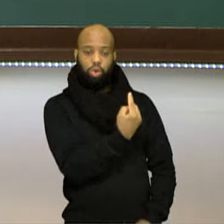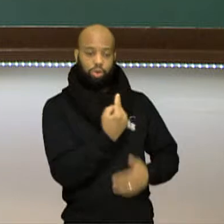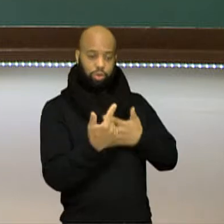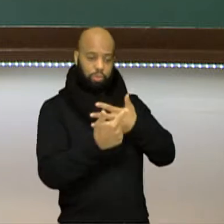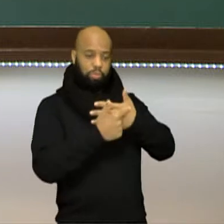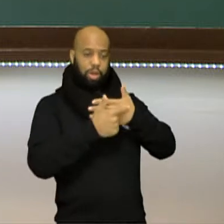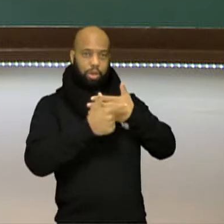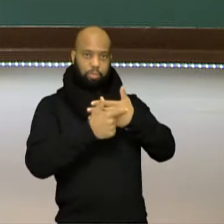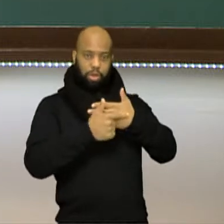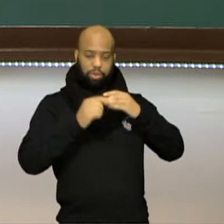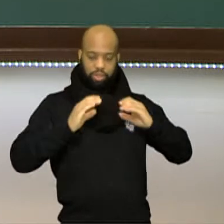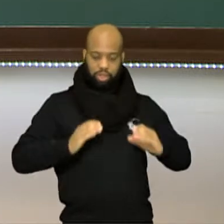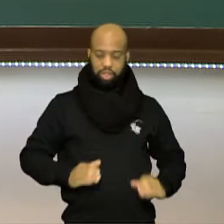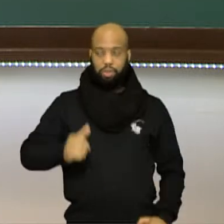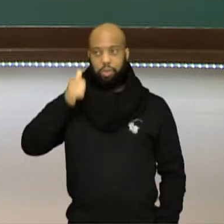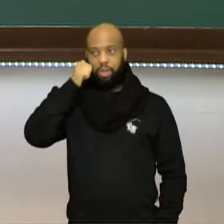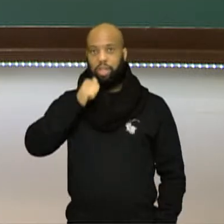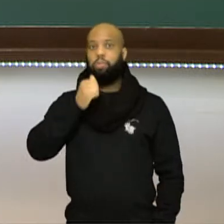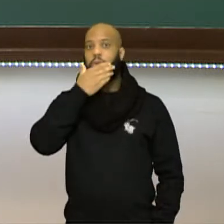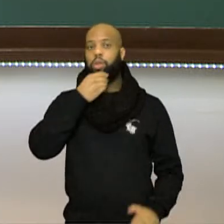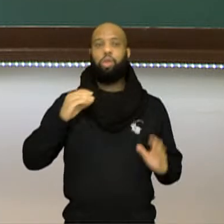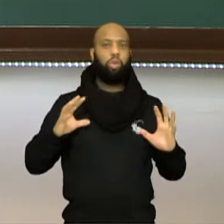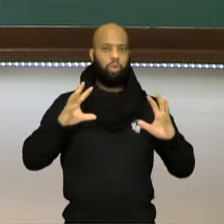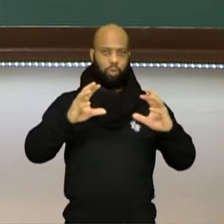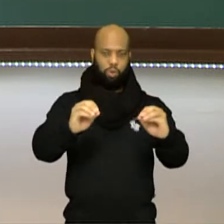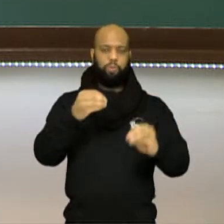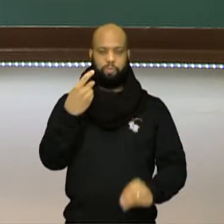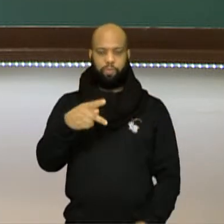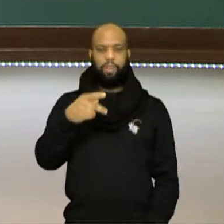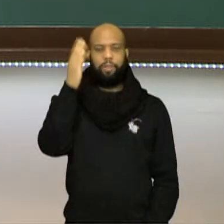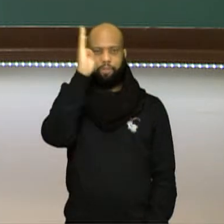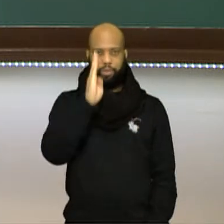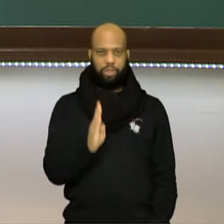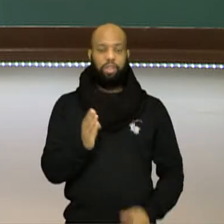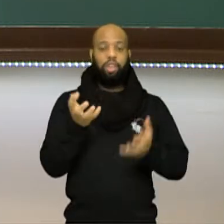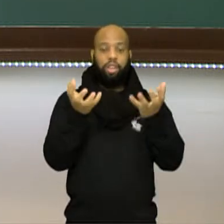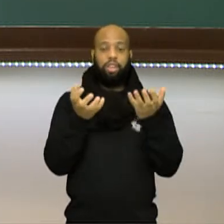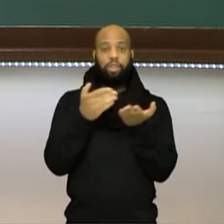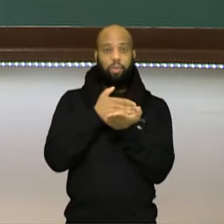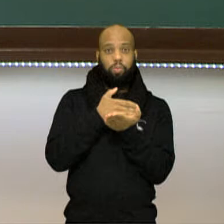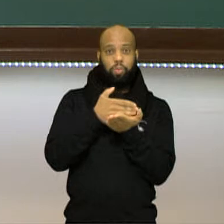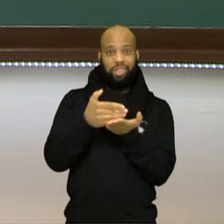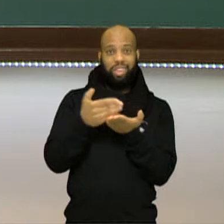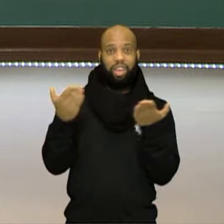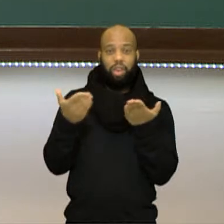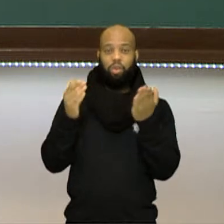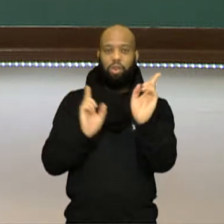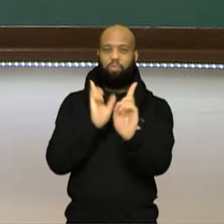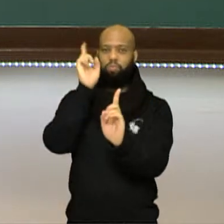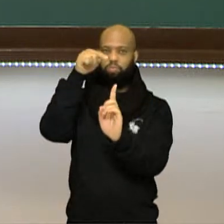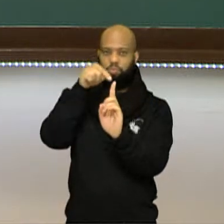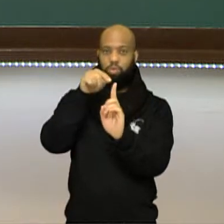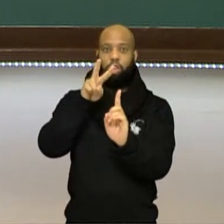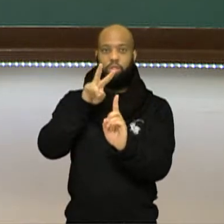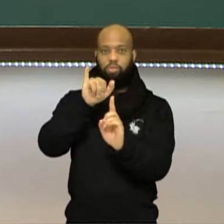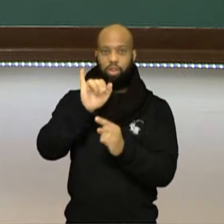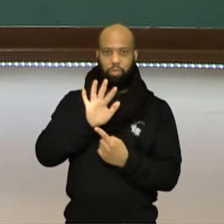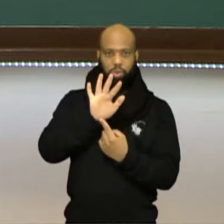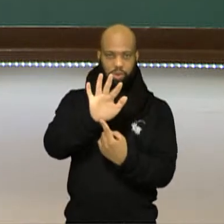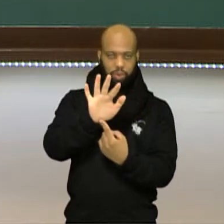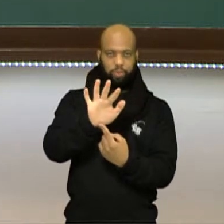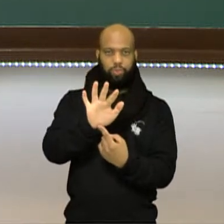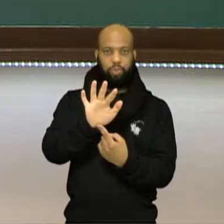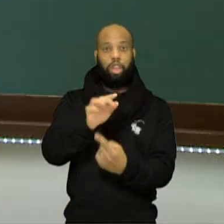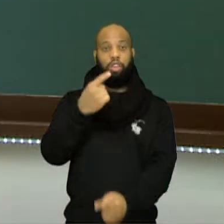como cidadãs e cidadãos brasileiros. Vamos lá? Quero começar aqui então com os objetivos da aula de